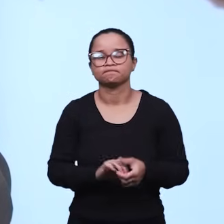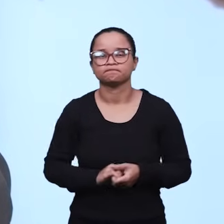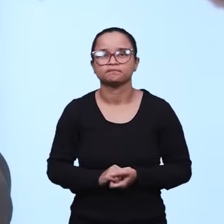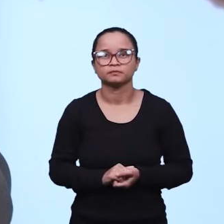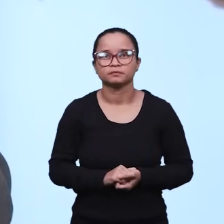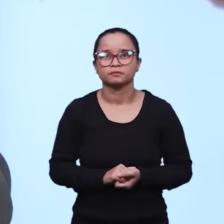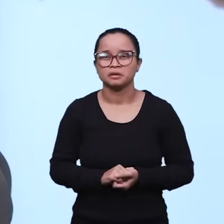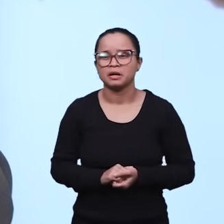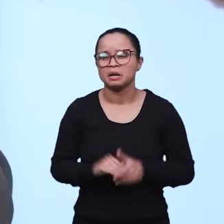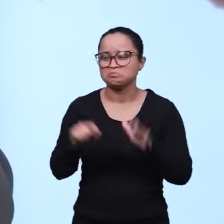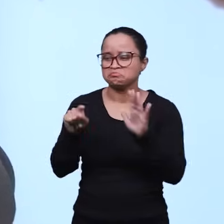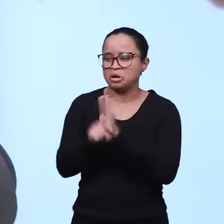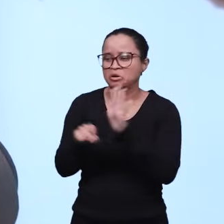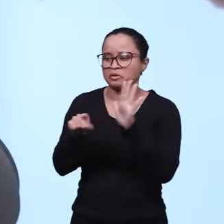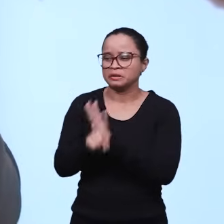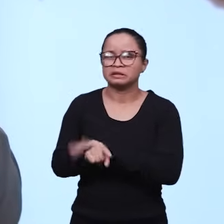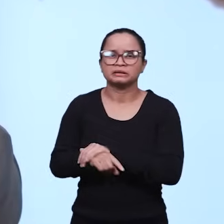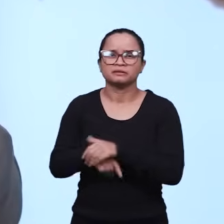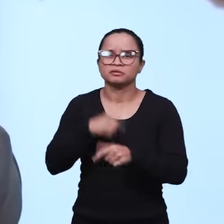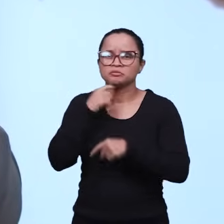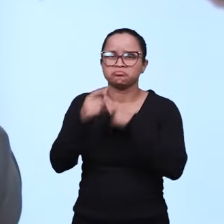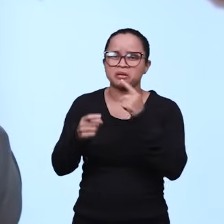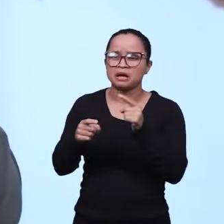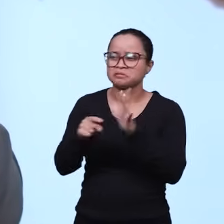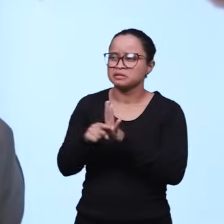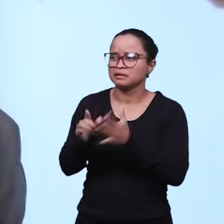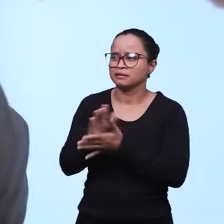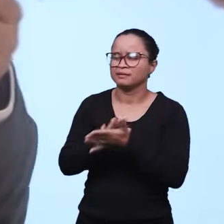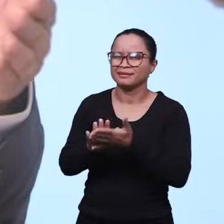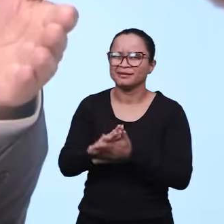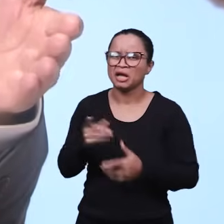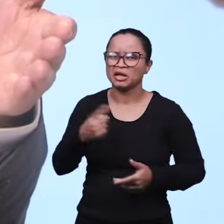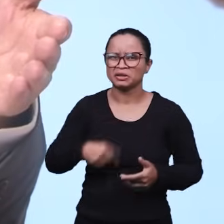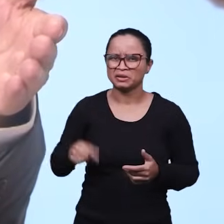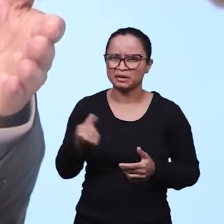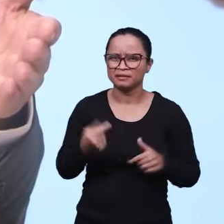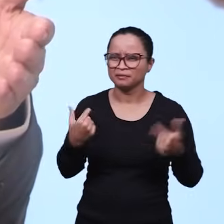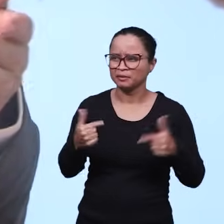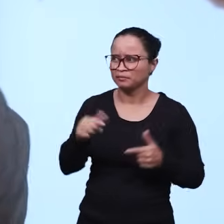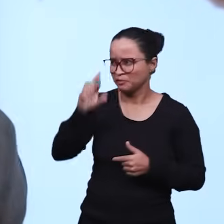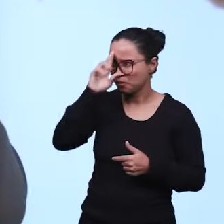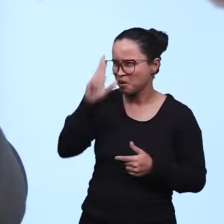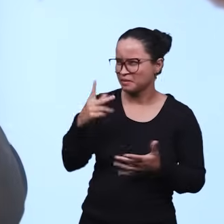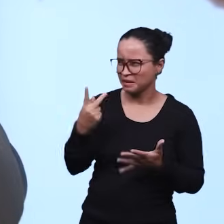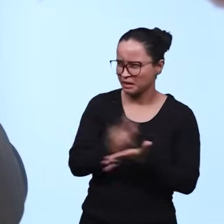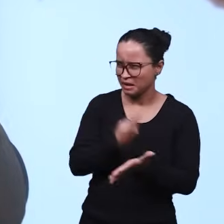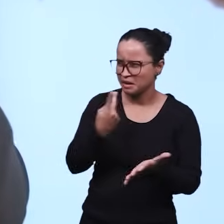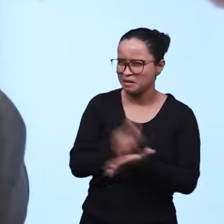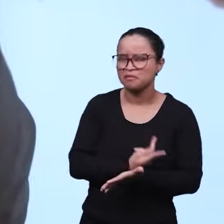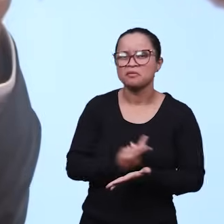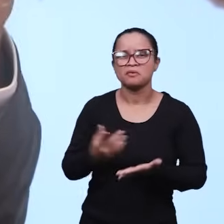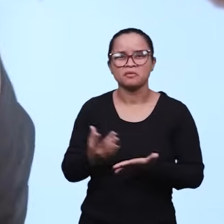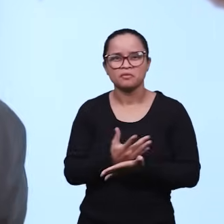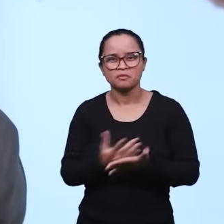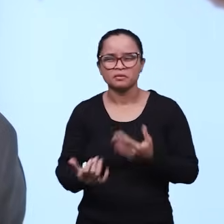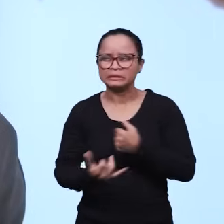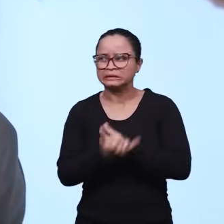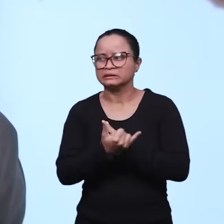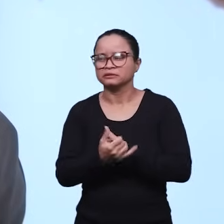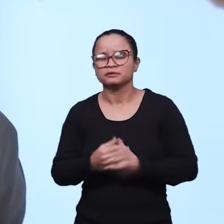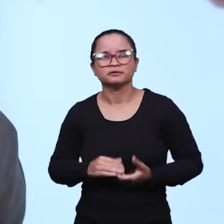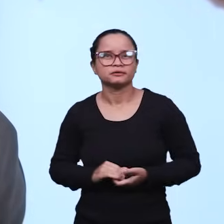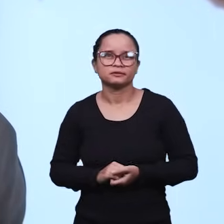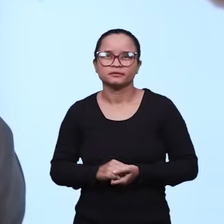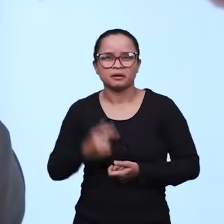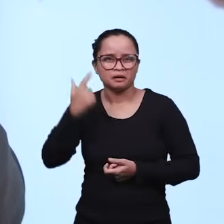Não questionaram, nós estamos aqui a serviço do Senhor, será que houve algum erro? Será que houve algum engano? Eles